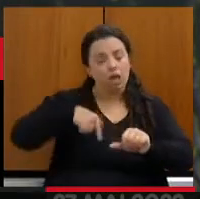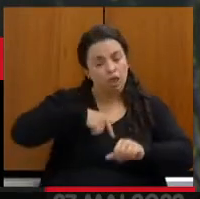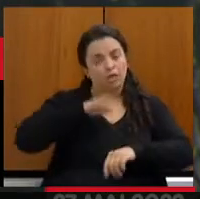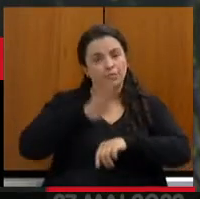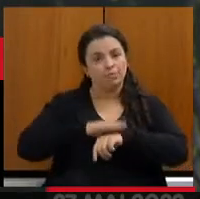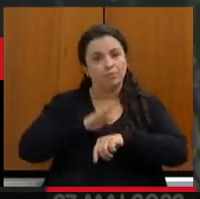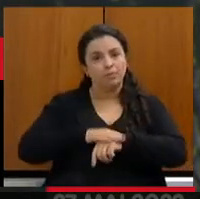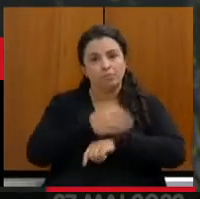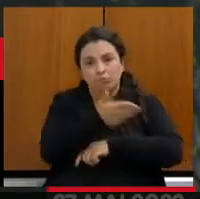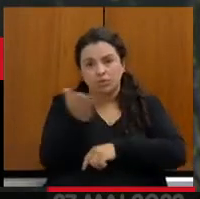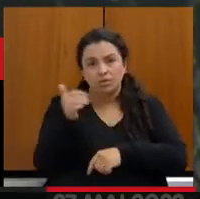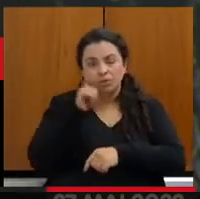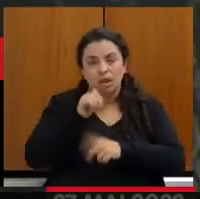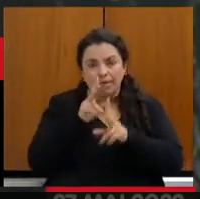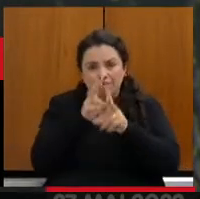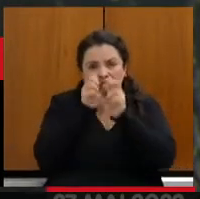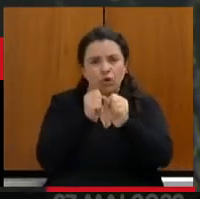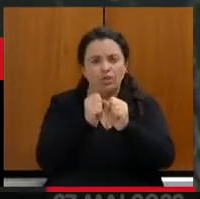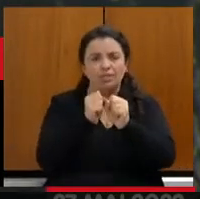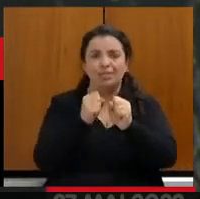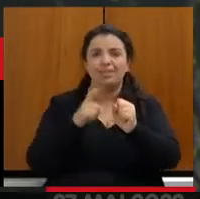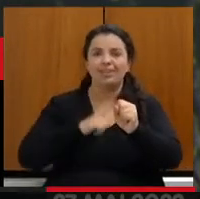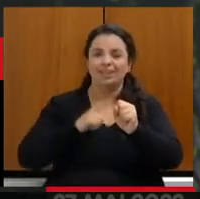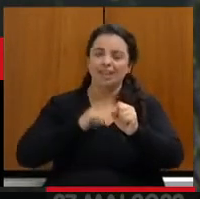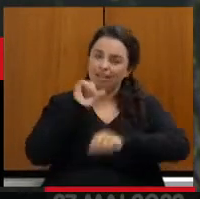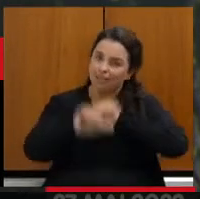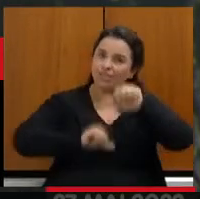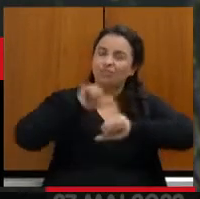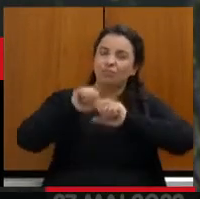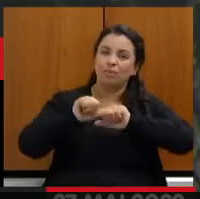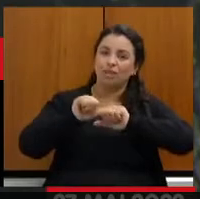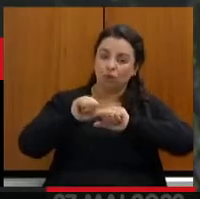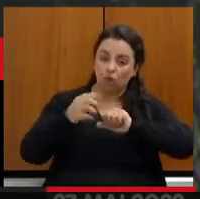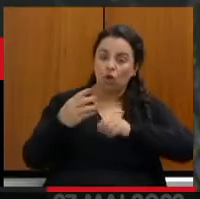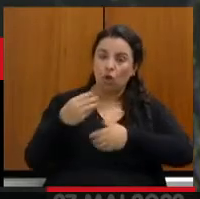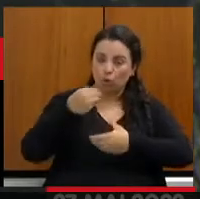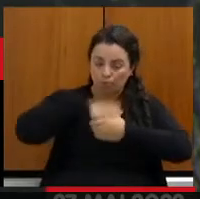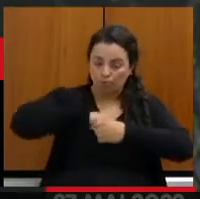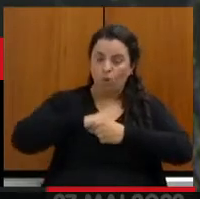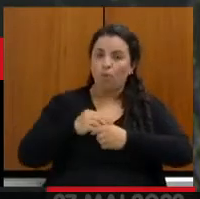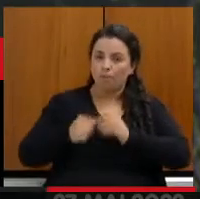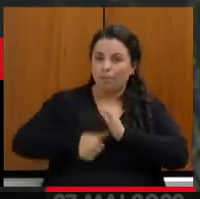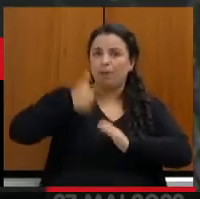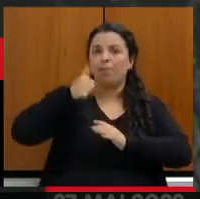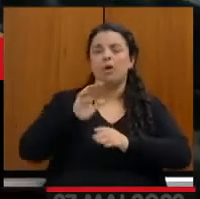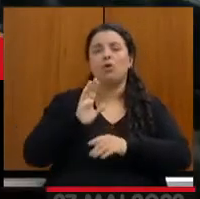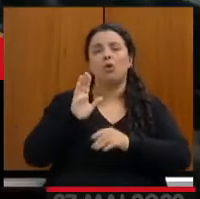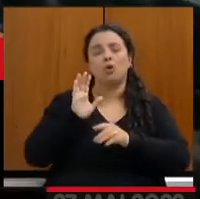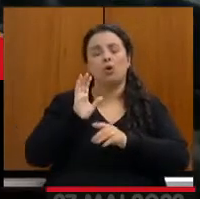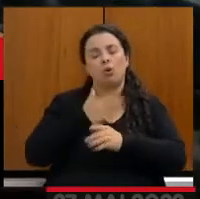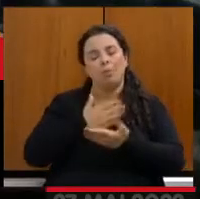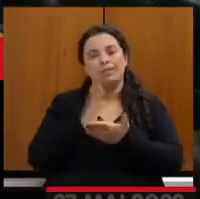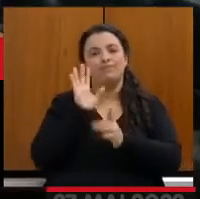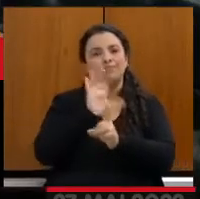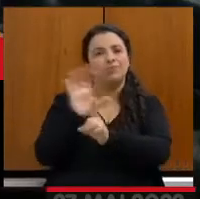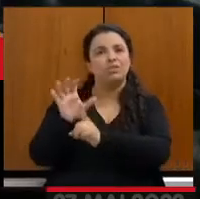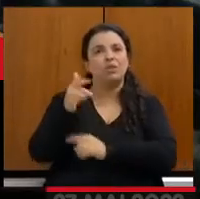força mulheres que haja transformação e que começa por E aí é